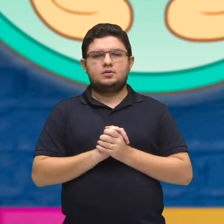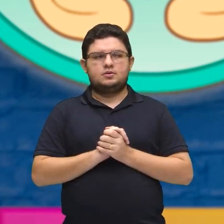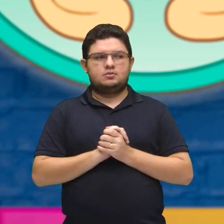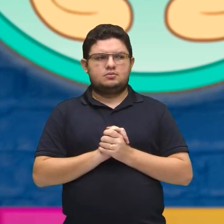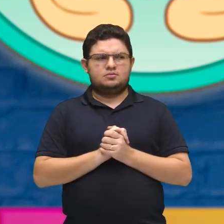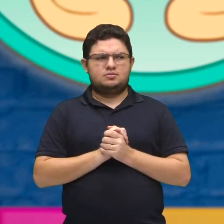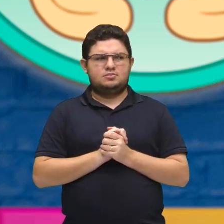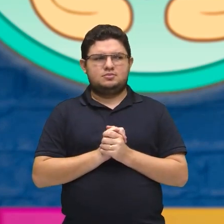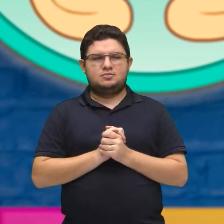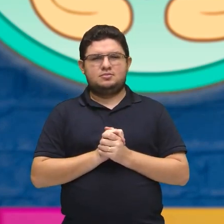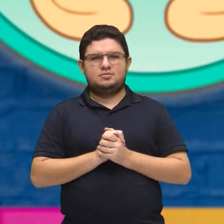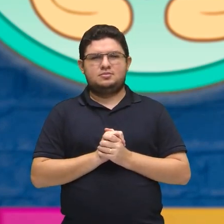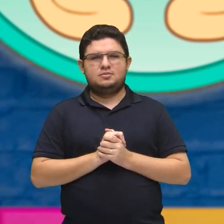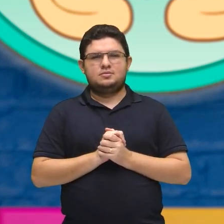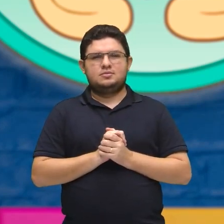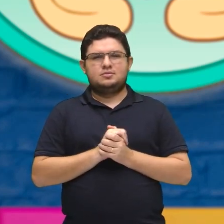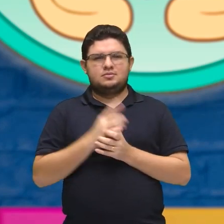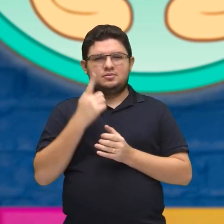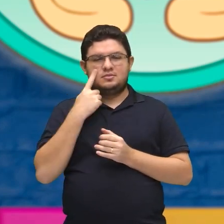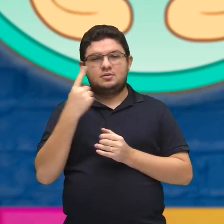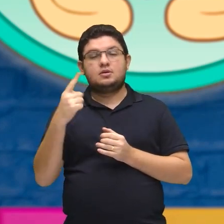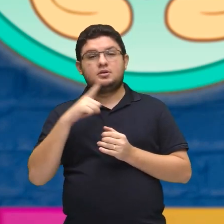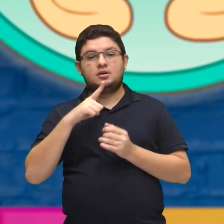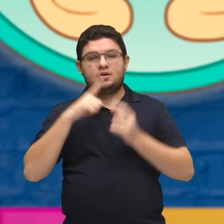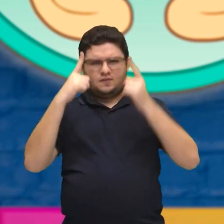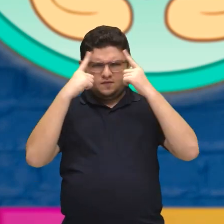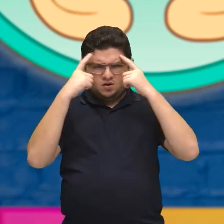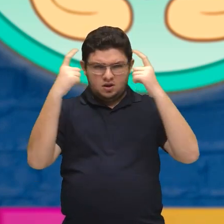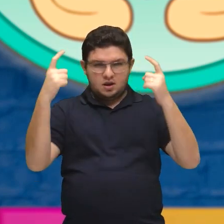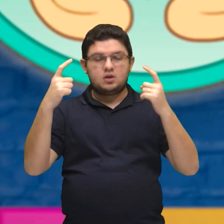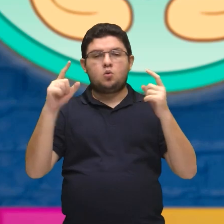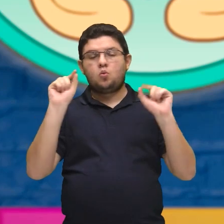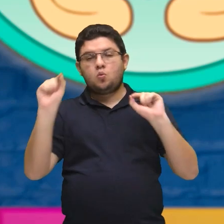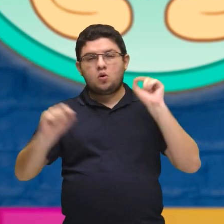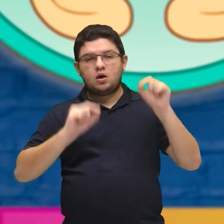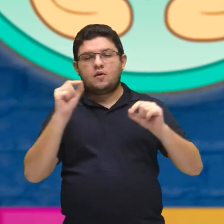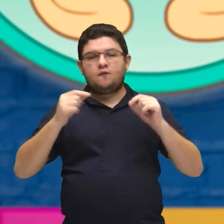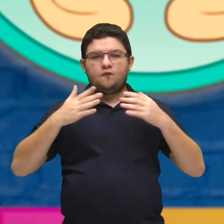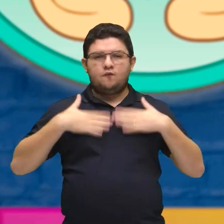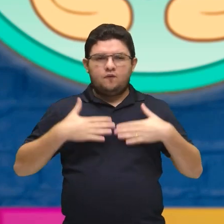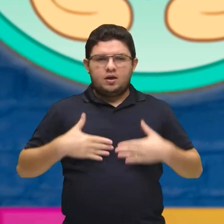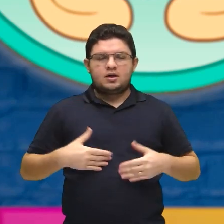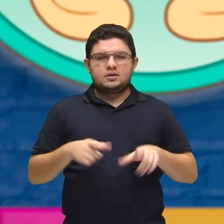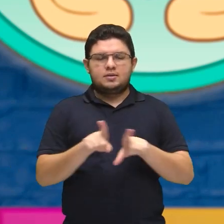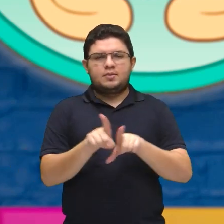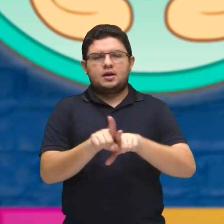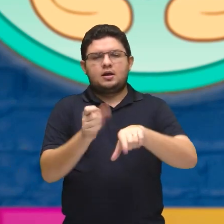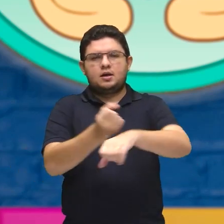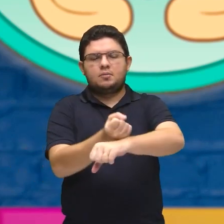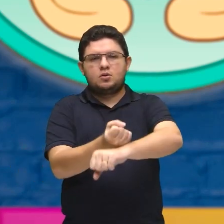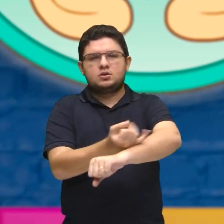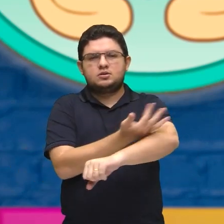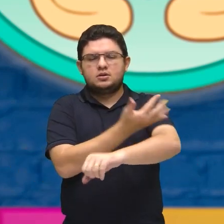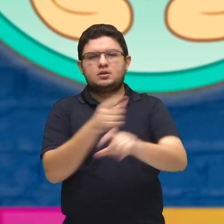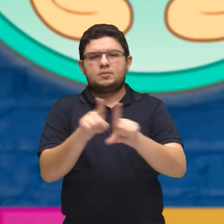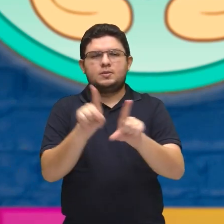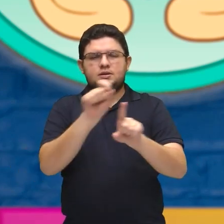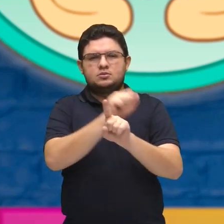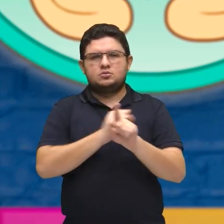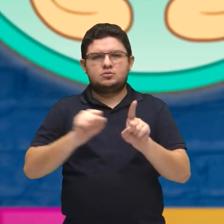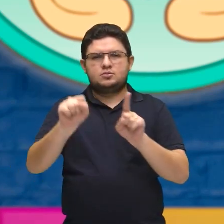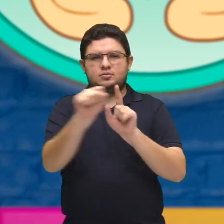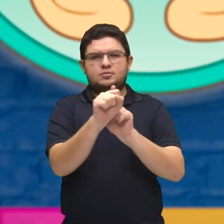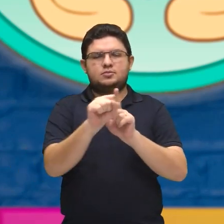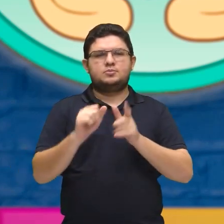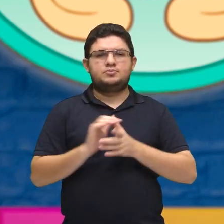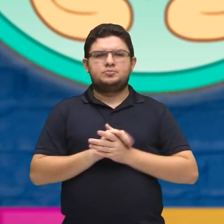violência física, um conjunto de violência física, emocional, social. Aí eu pergunto para vocês